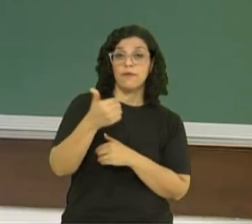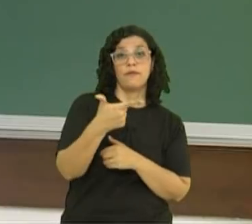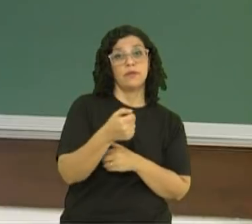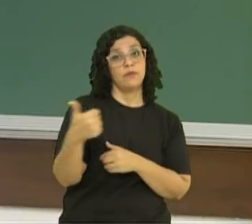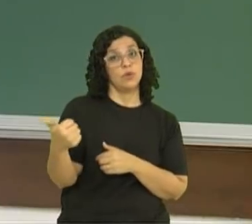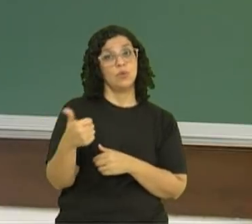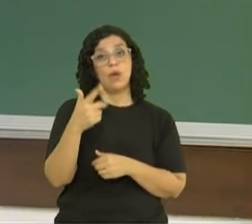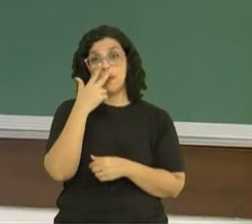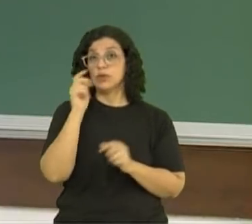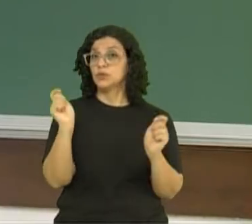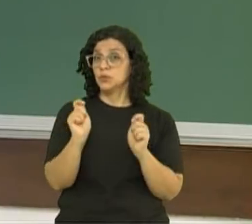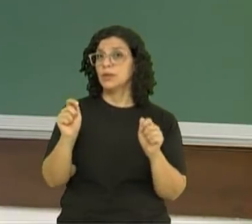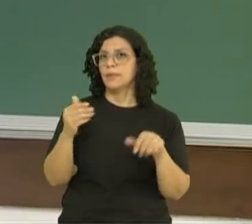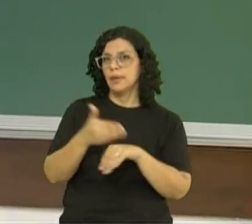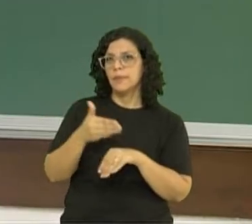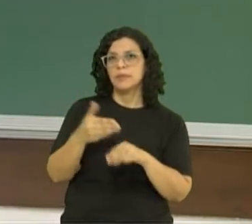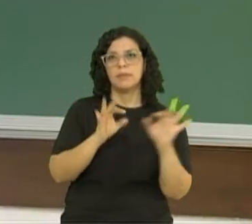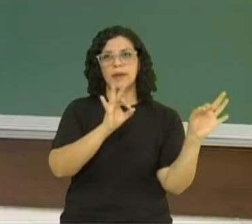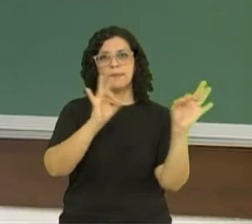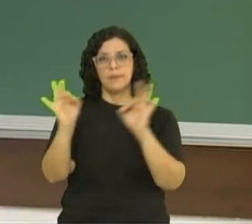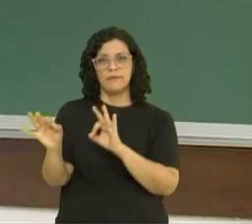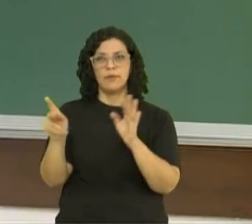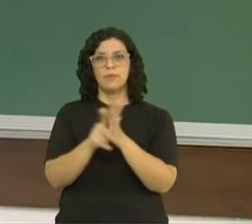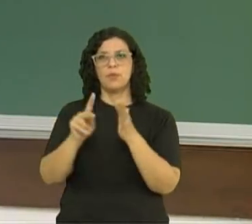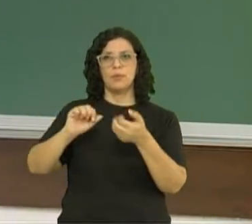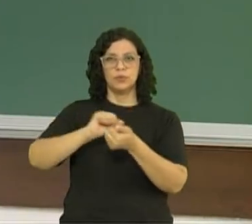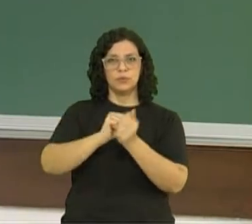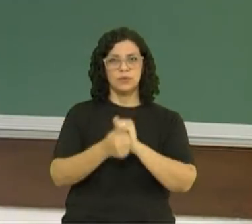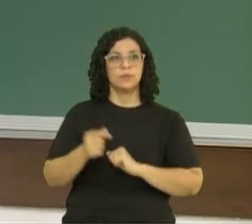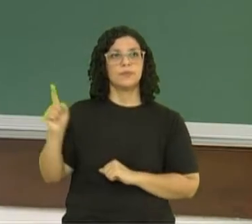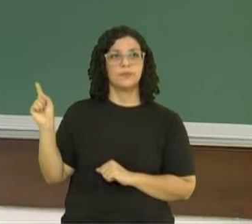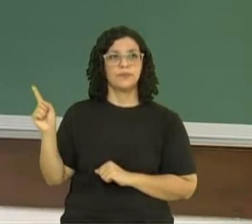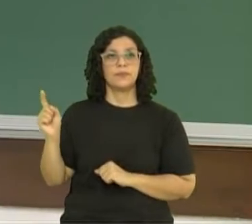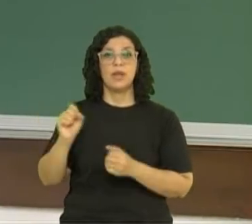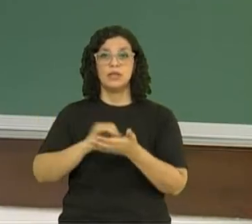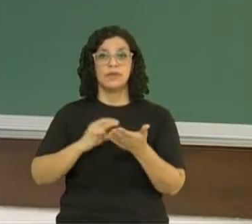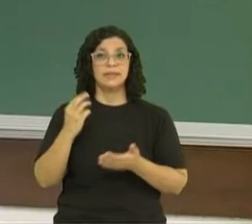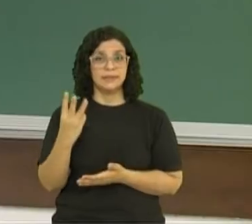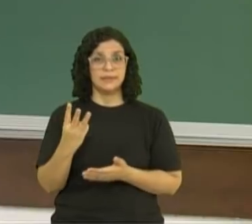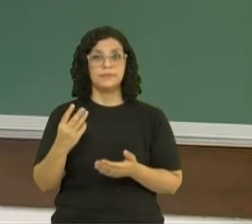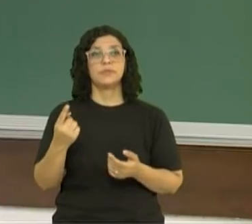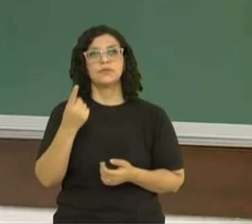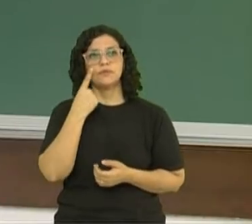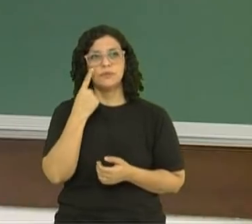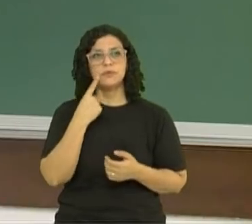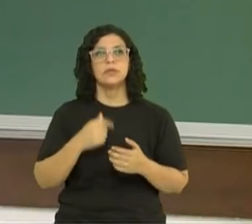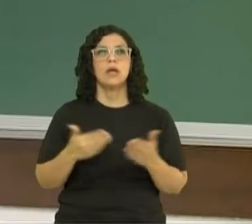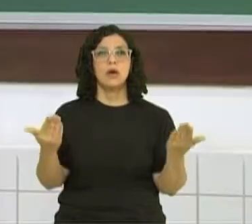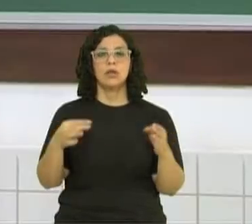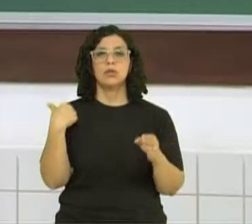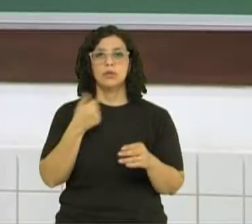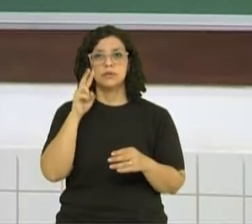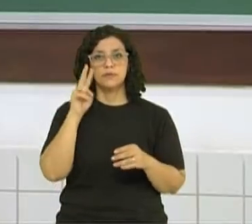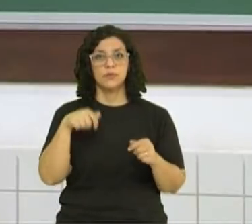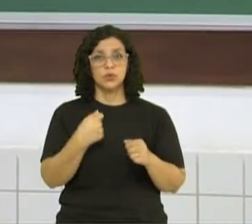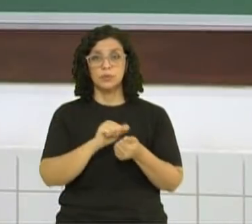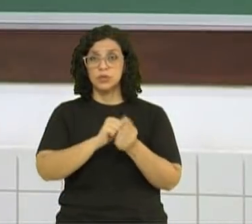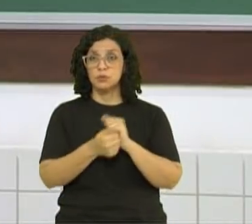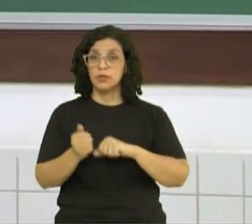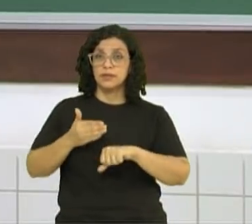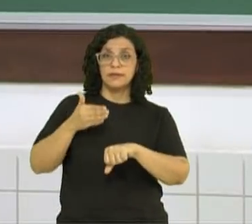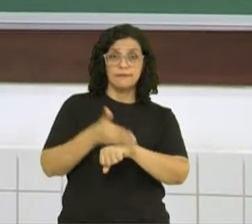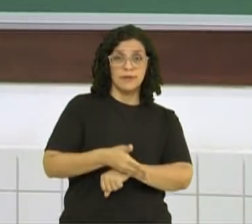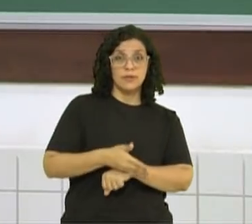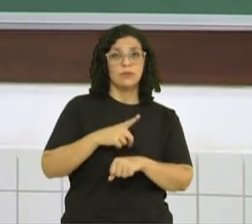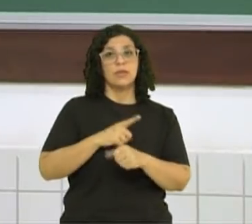vem, em 2021, você vai estar acompanhando essas modalidades. Bora para mais um exercício, então? Nós vimos bastante esportes de invasão,